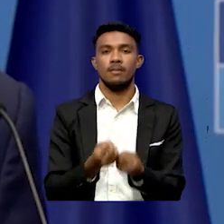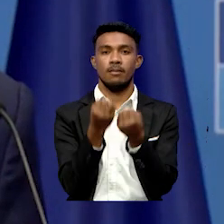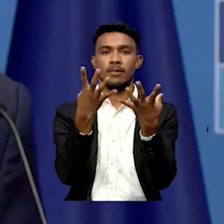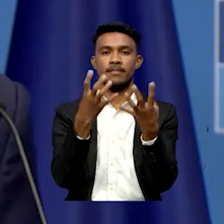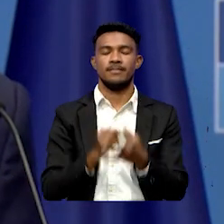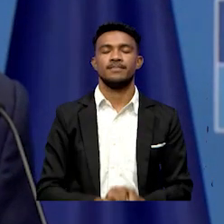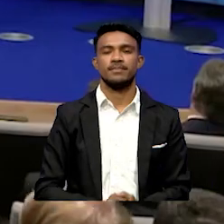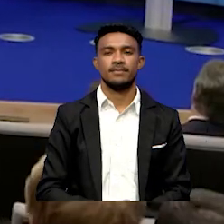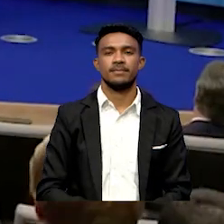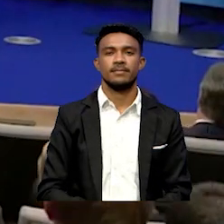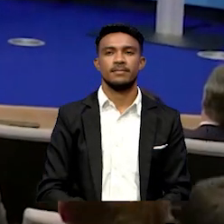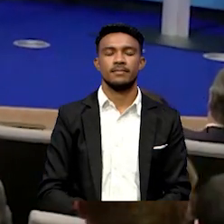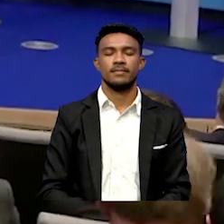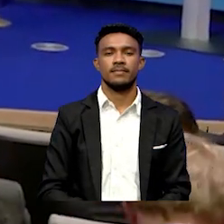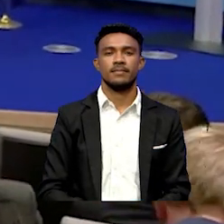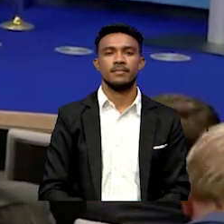European Union meeting.